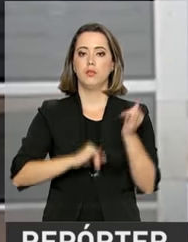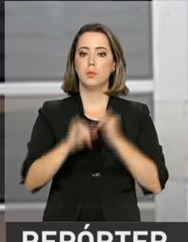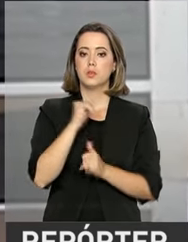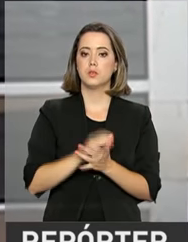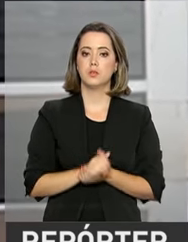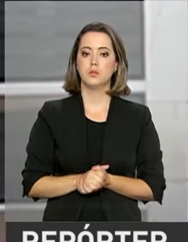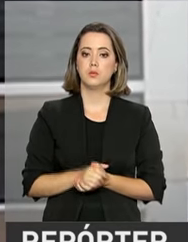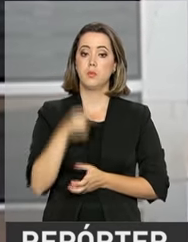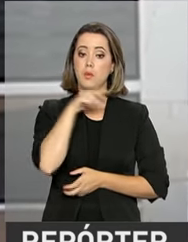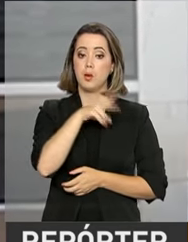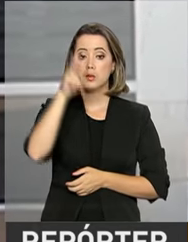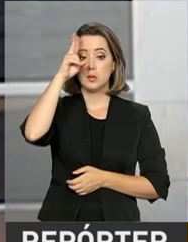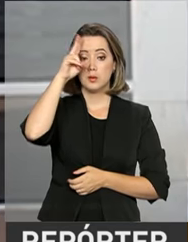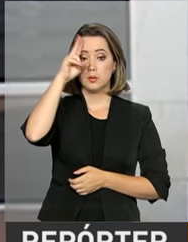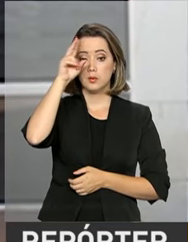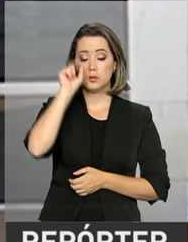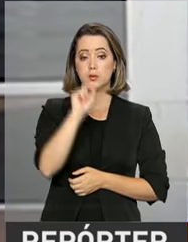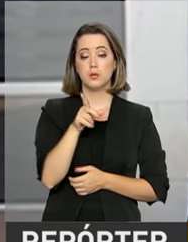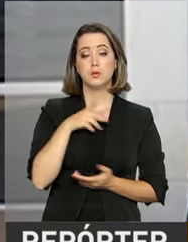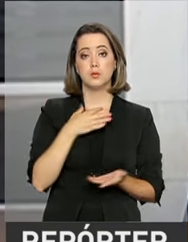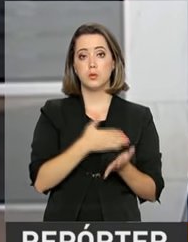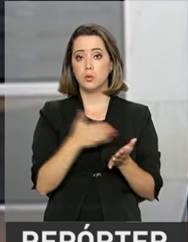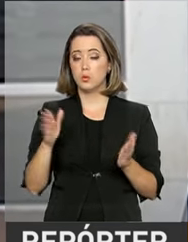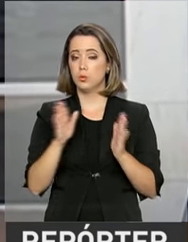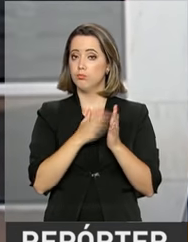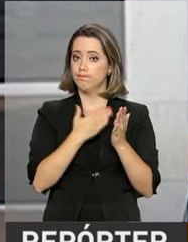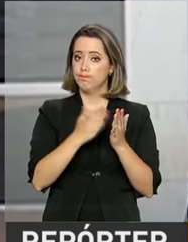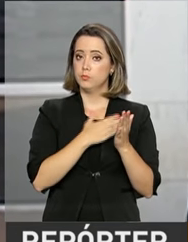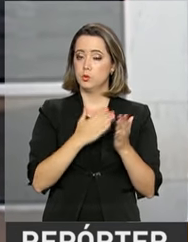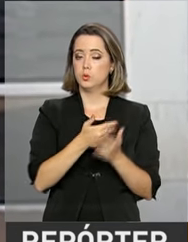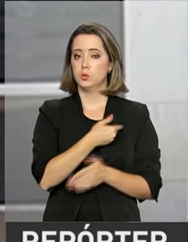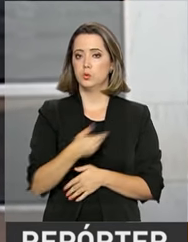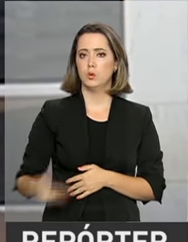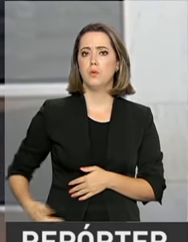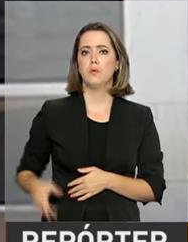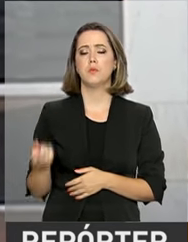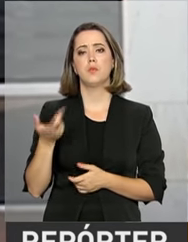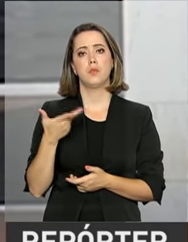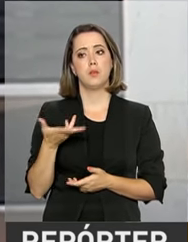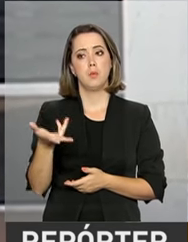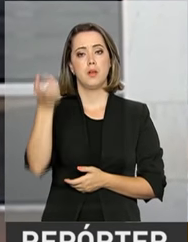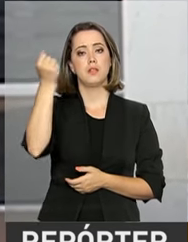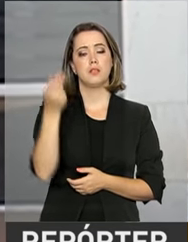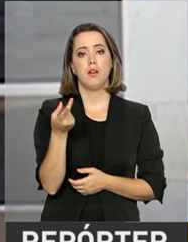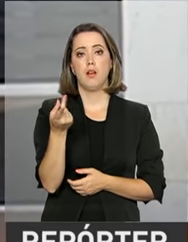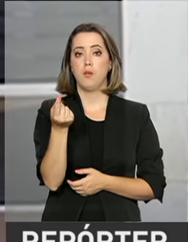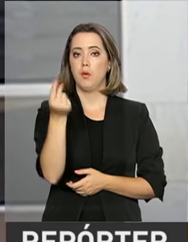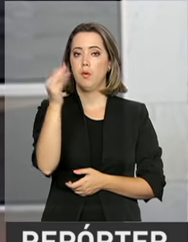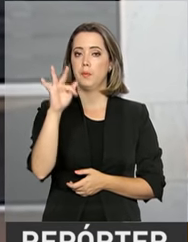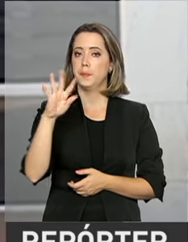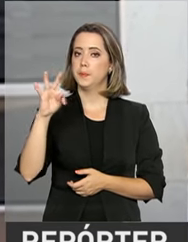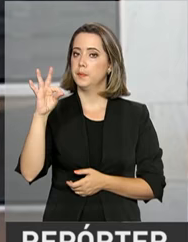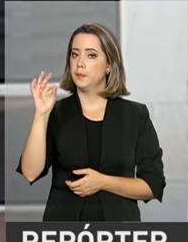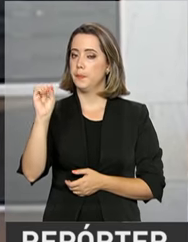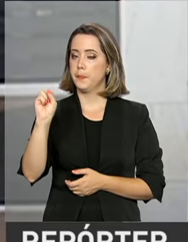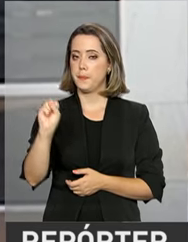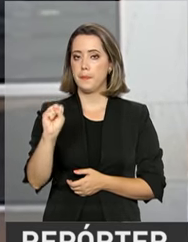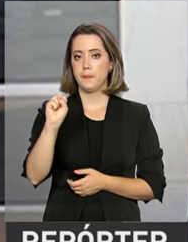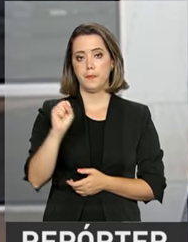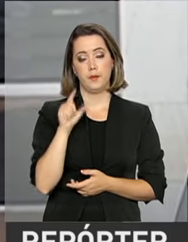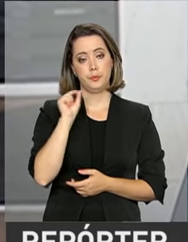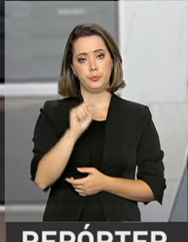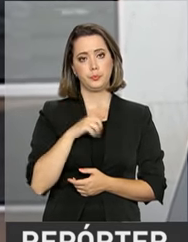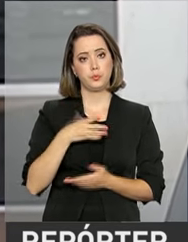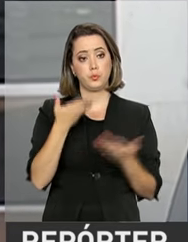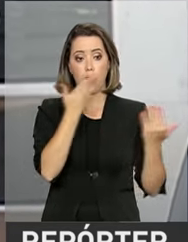essa segunda etapa do calendário definido pelo governo para o resgate das contas inativas do fundo de garantia do tempo de serviço